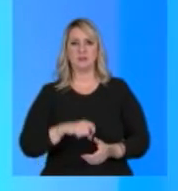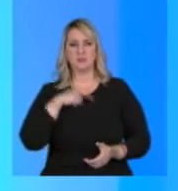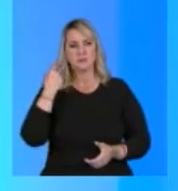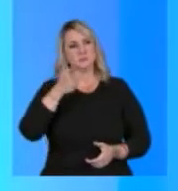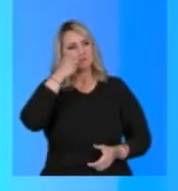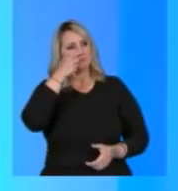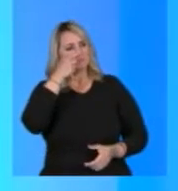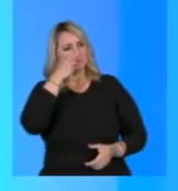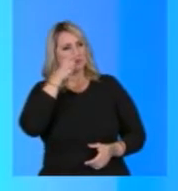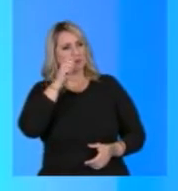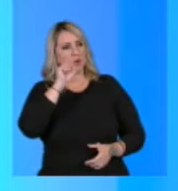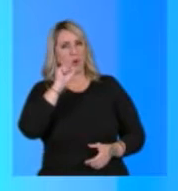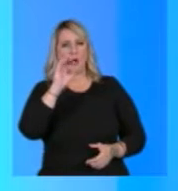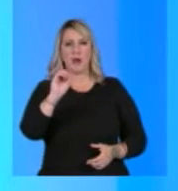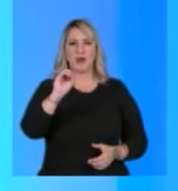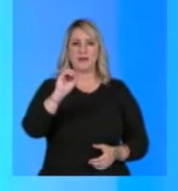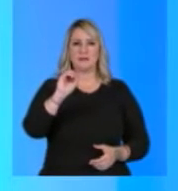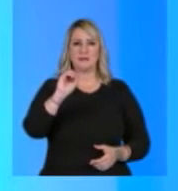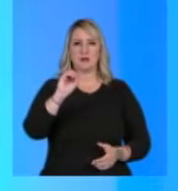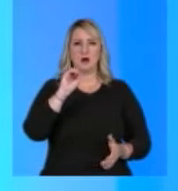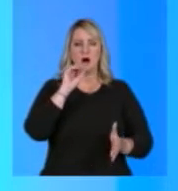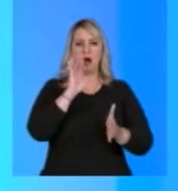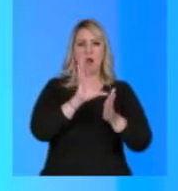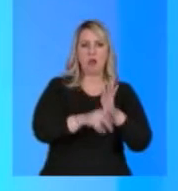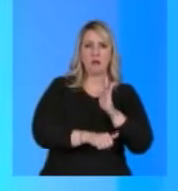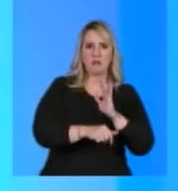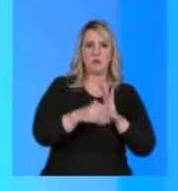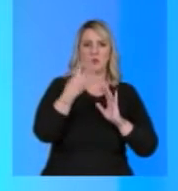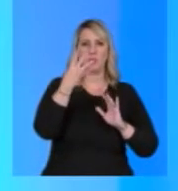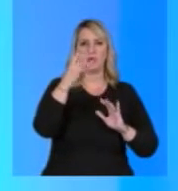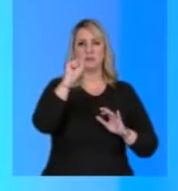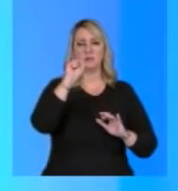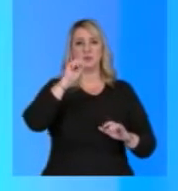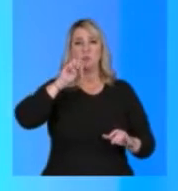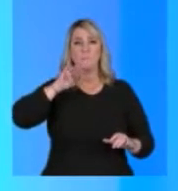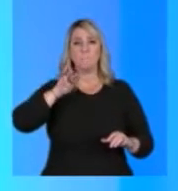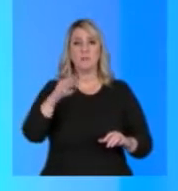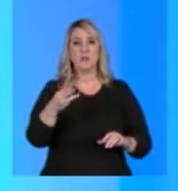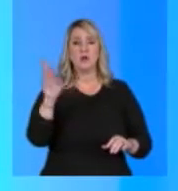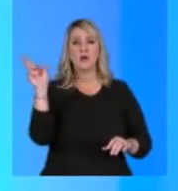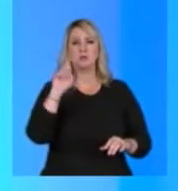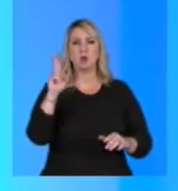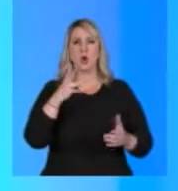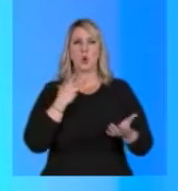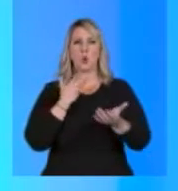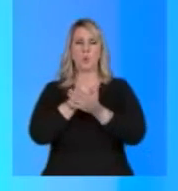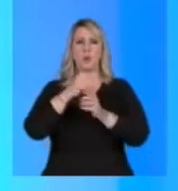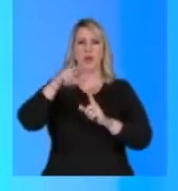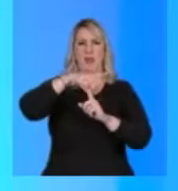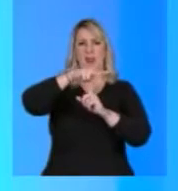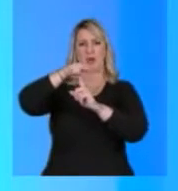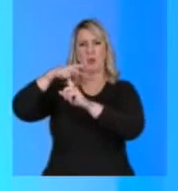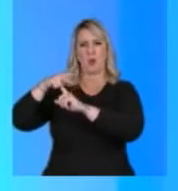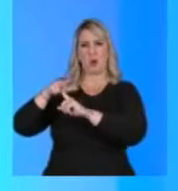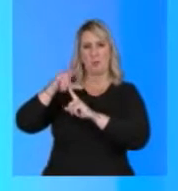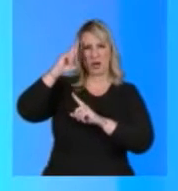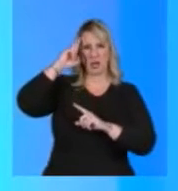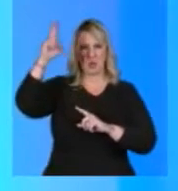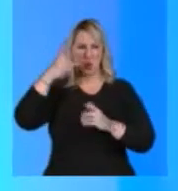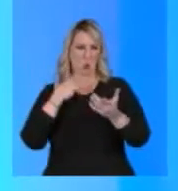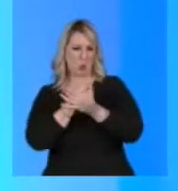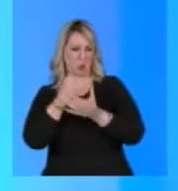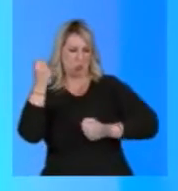viu o s que o robô 48 milhões de reais comprou o helicóptero os dons do s compraram